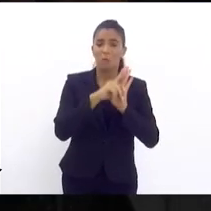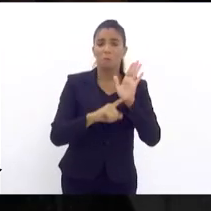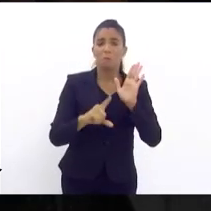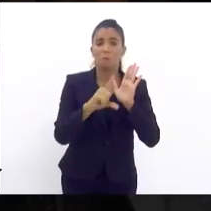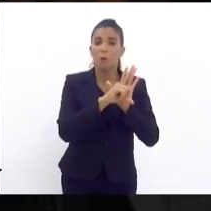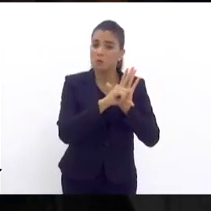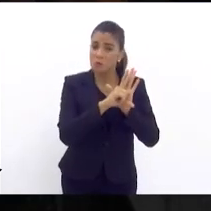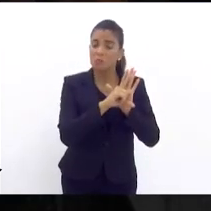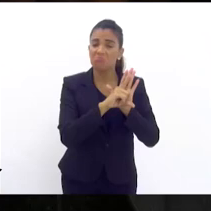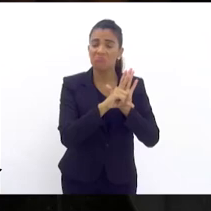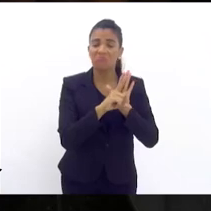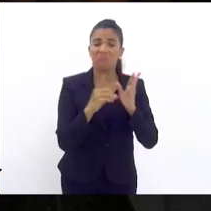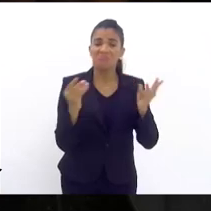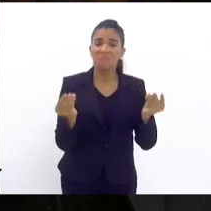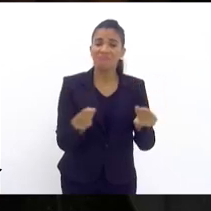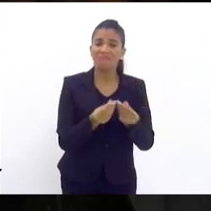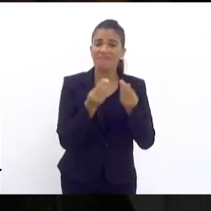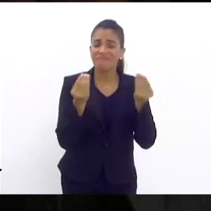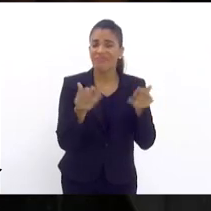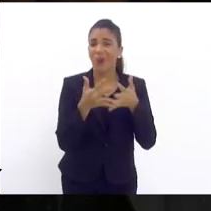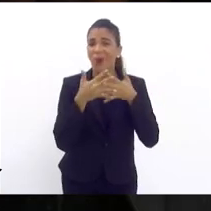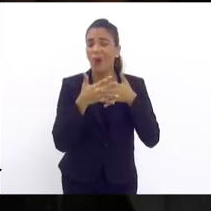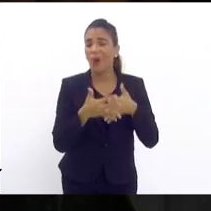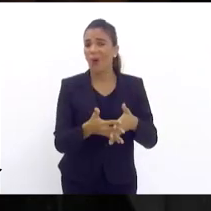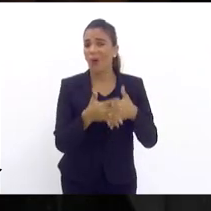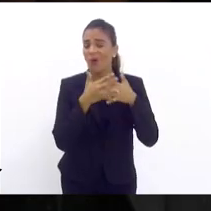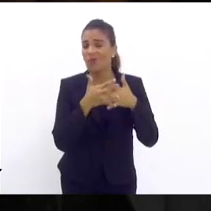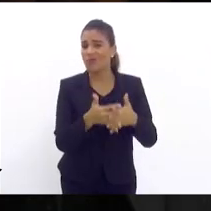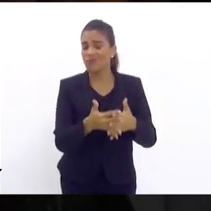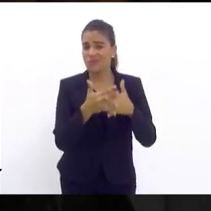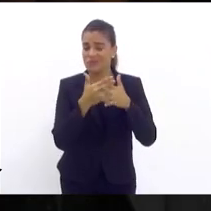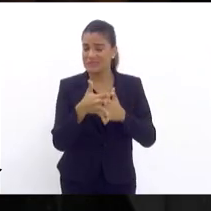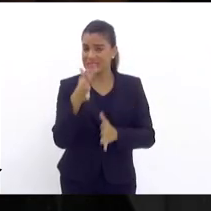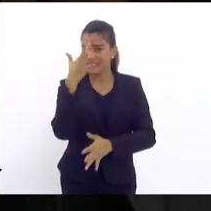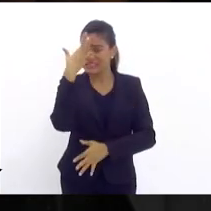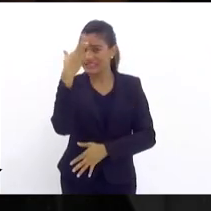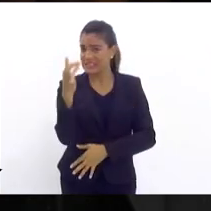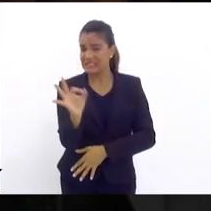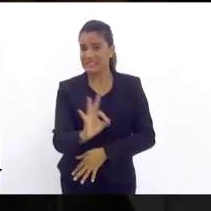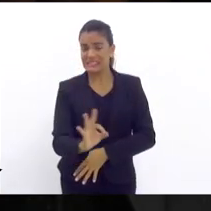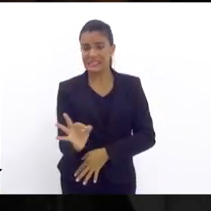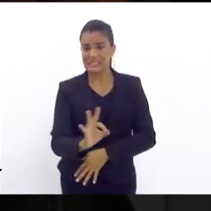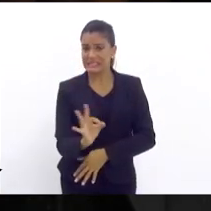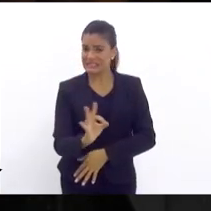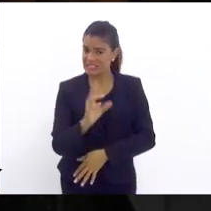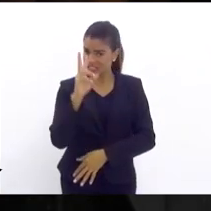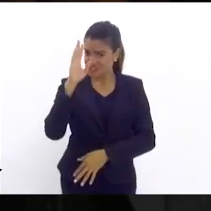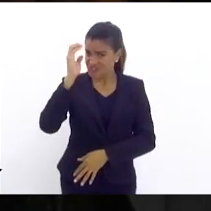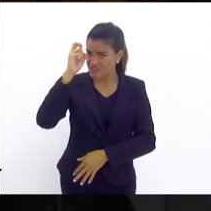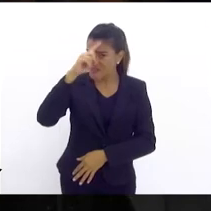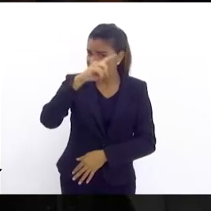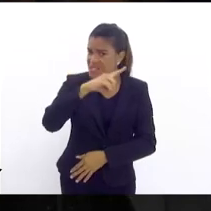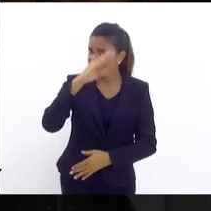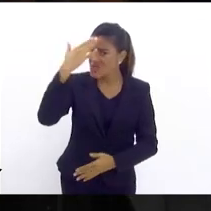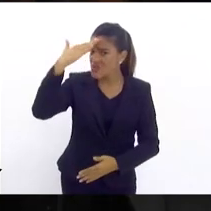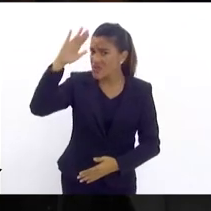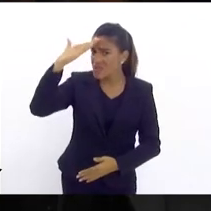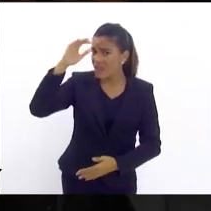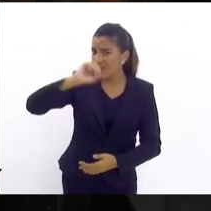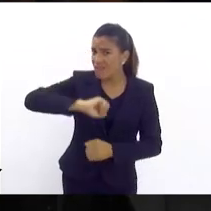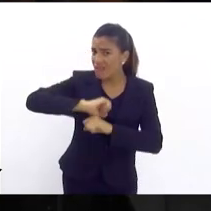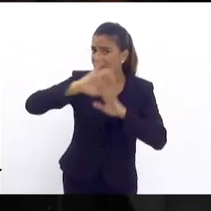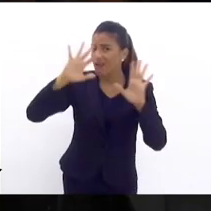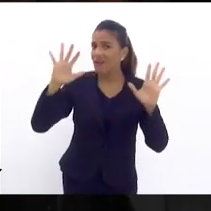lei bastante confuso e de difícil interpretação quer